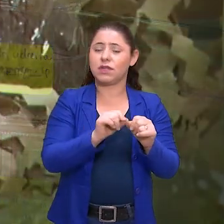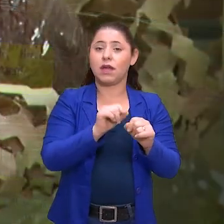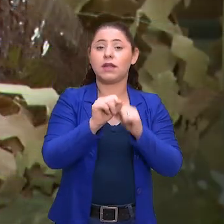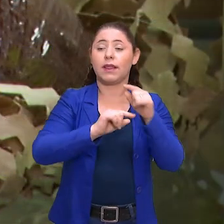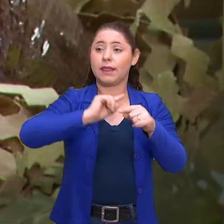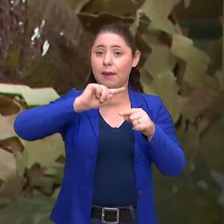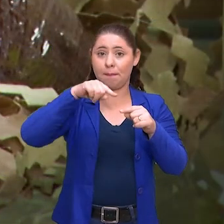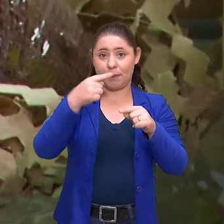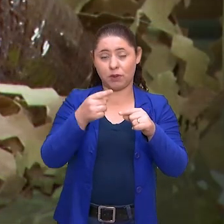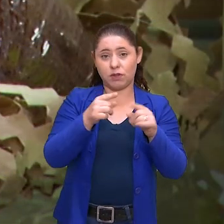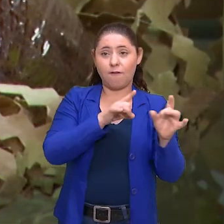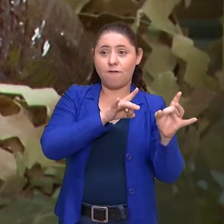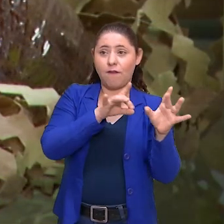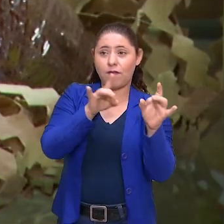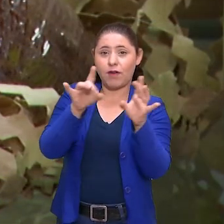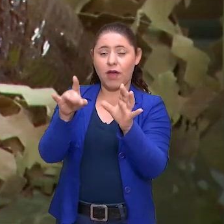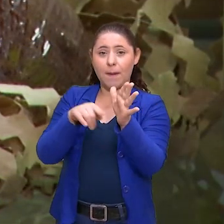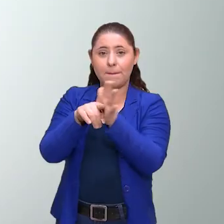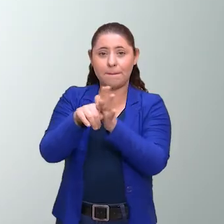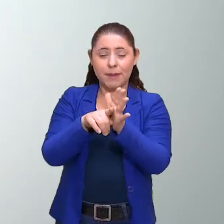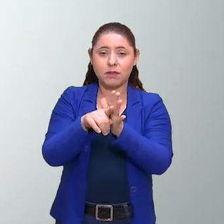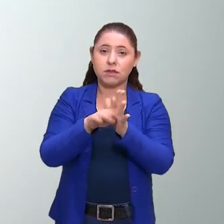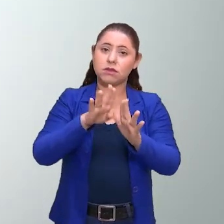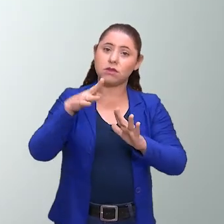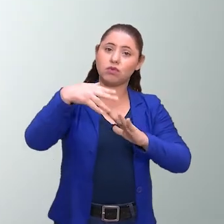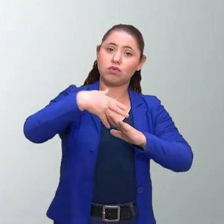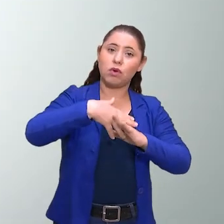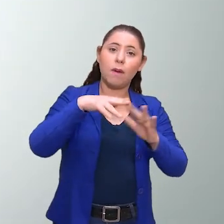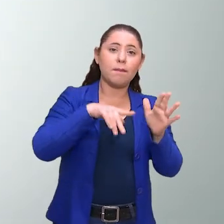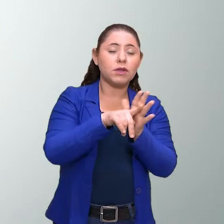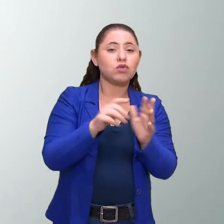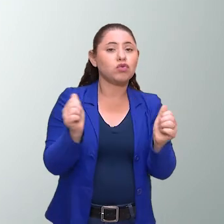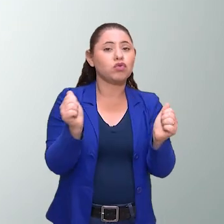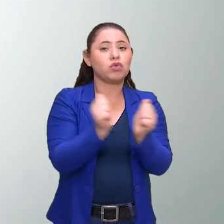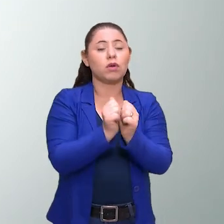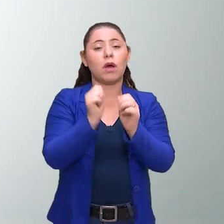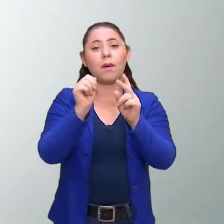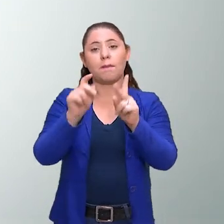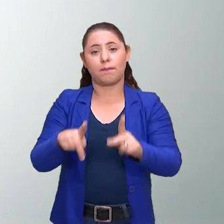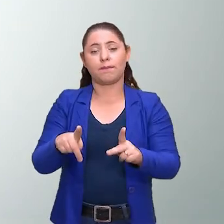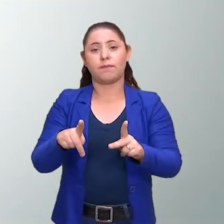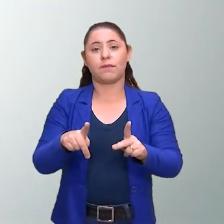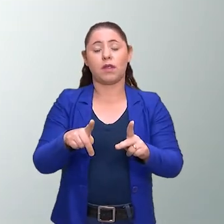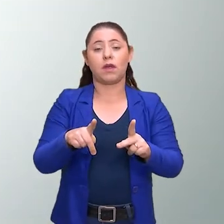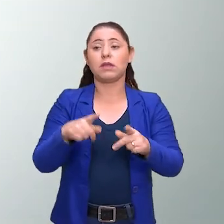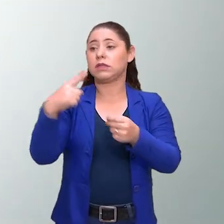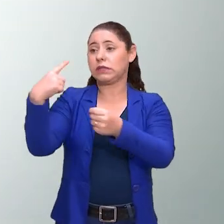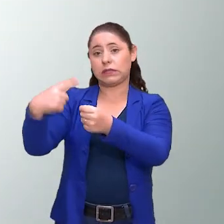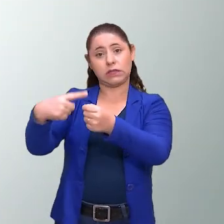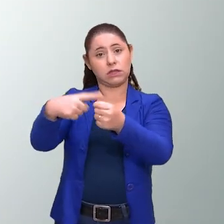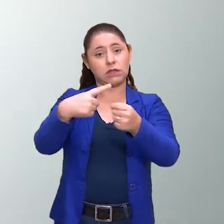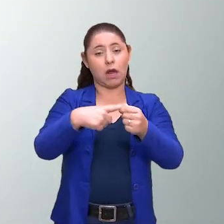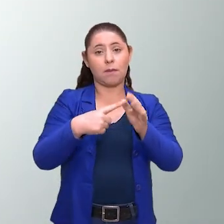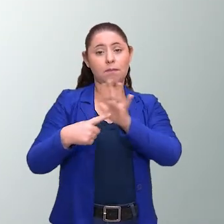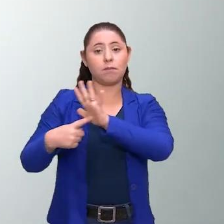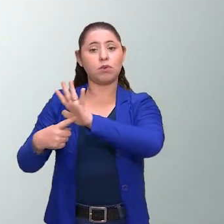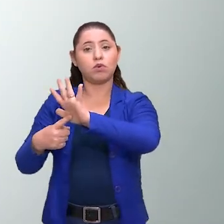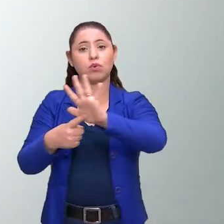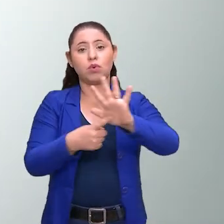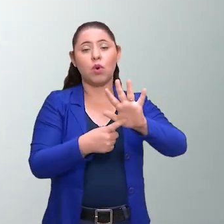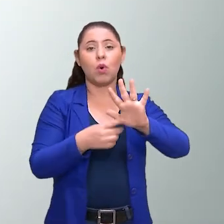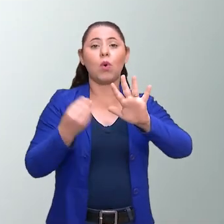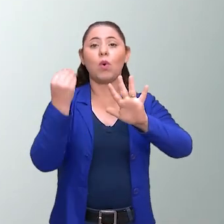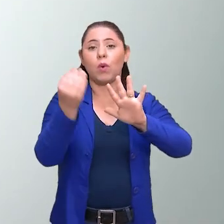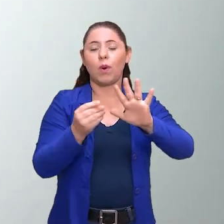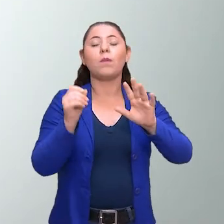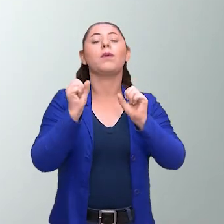vai, posteriormente, os pesquisadores da Universidade Federal vão estar junto com a população na cidade,